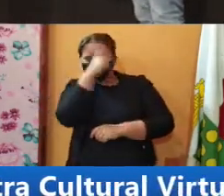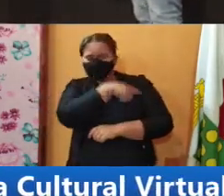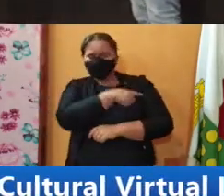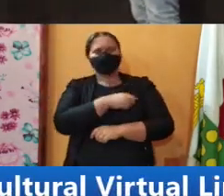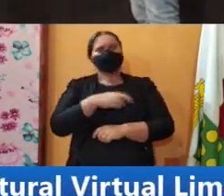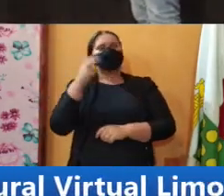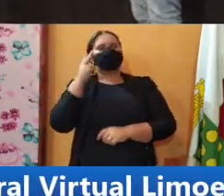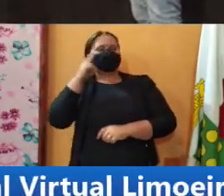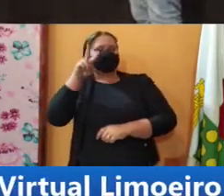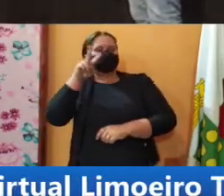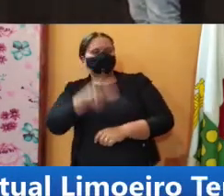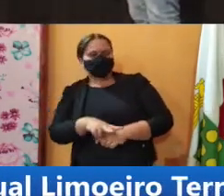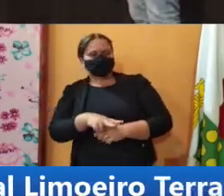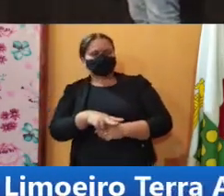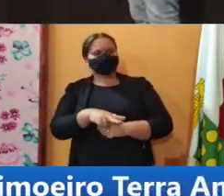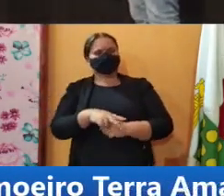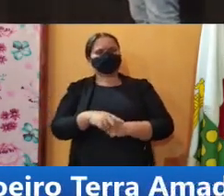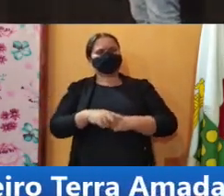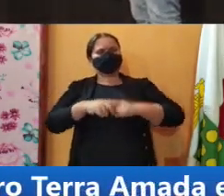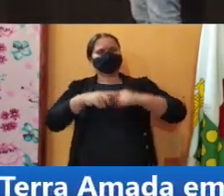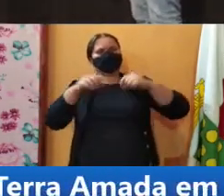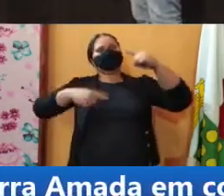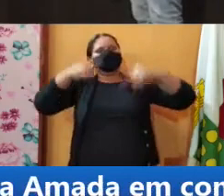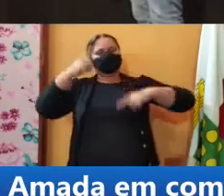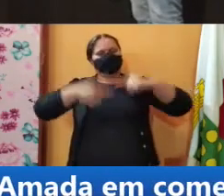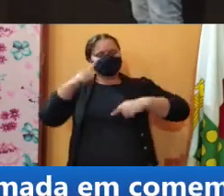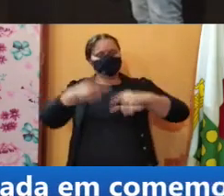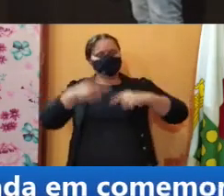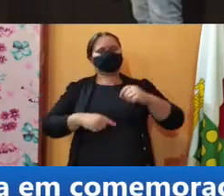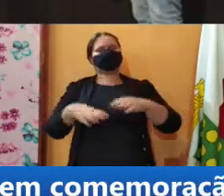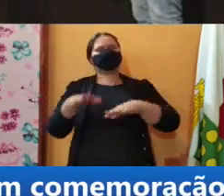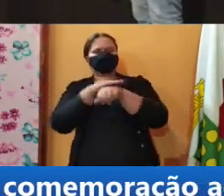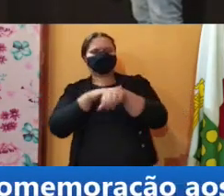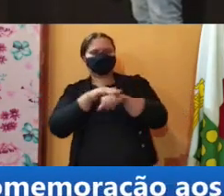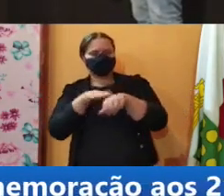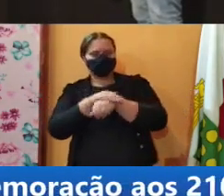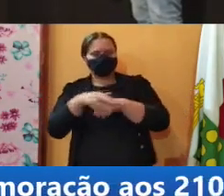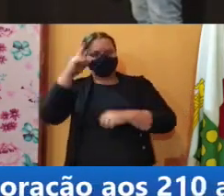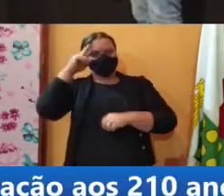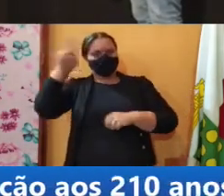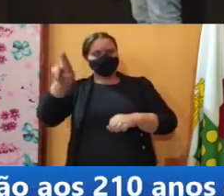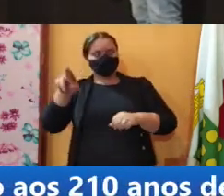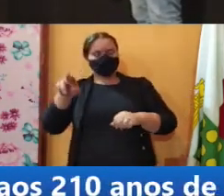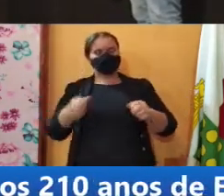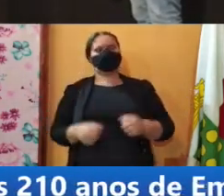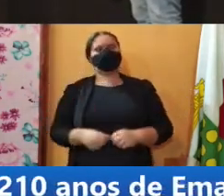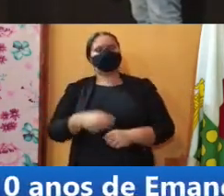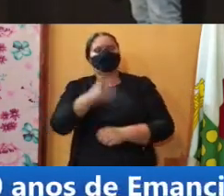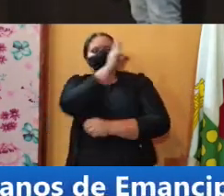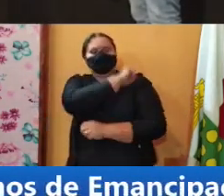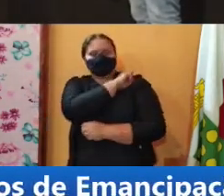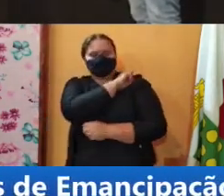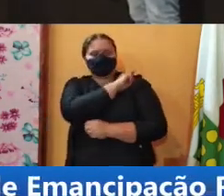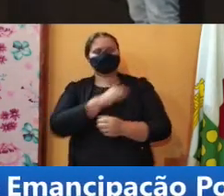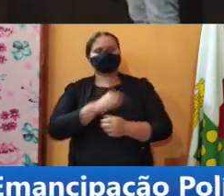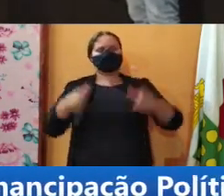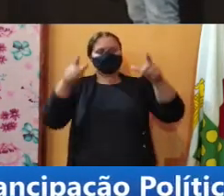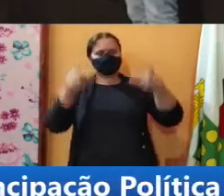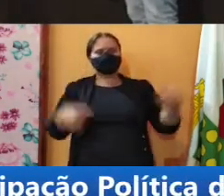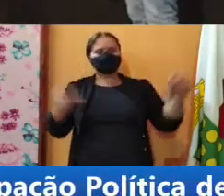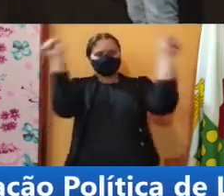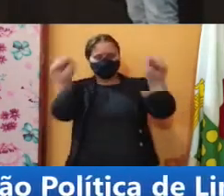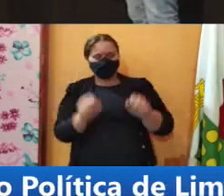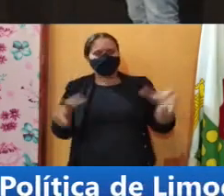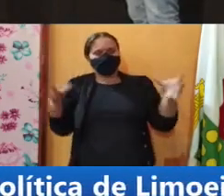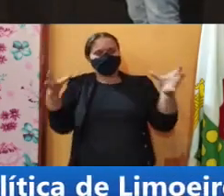gente vê numa gestão nova, e eu tenho conversado muito com o Fábio André, né, Fábio, sobre isso, uma gestão de um prefeito, de uma